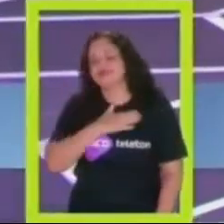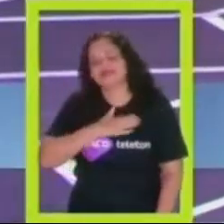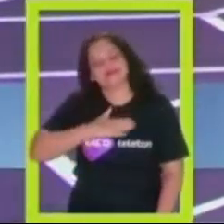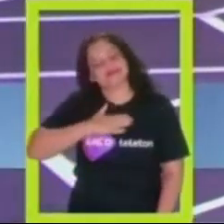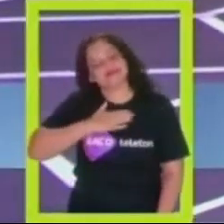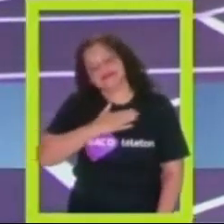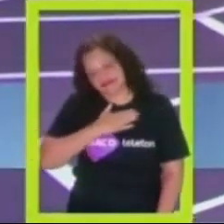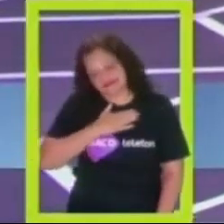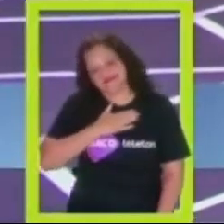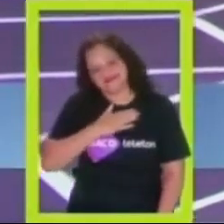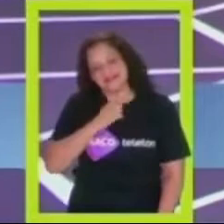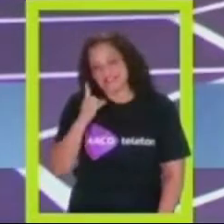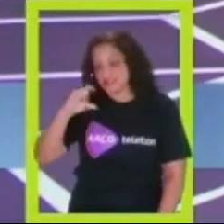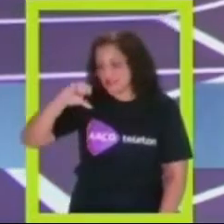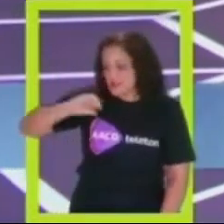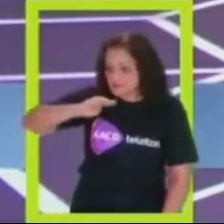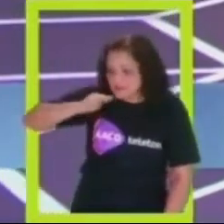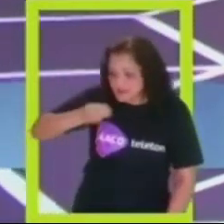Gostei.